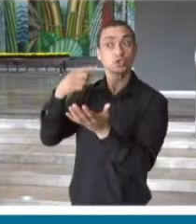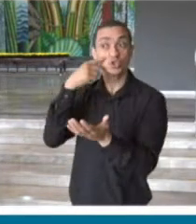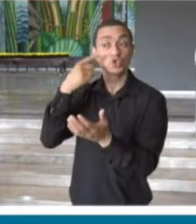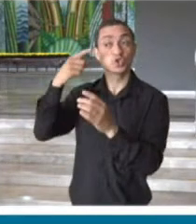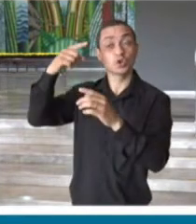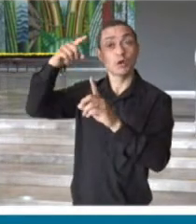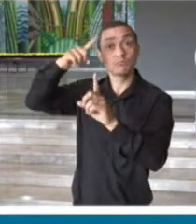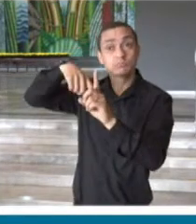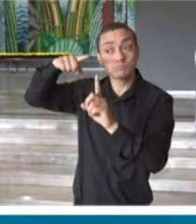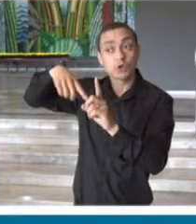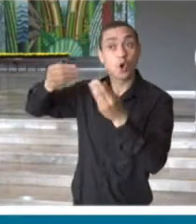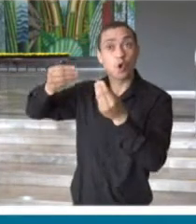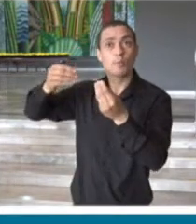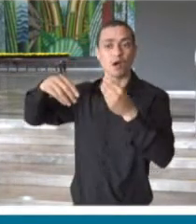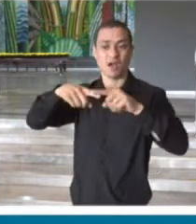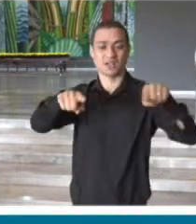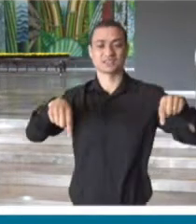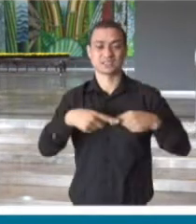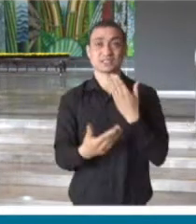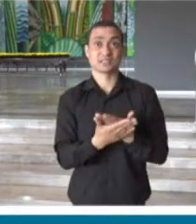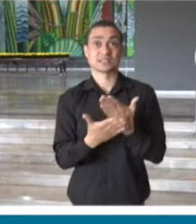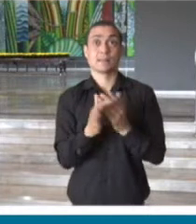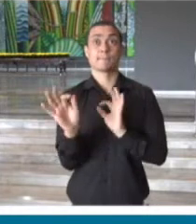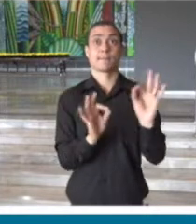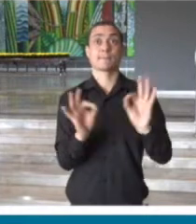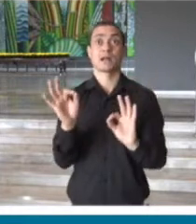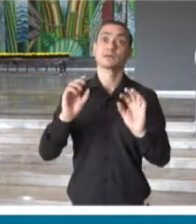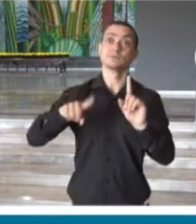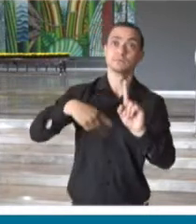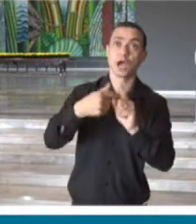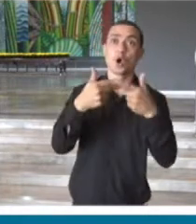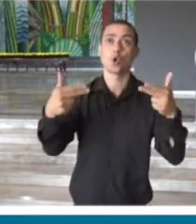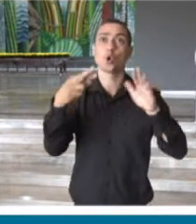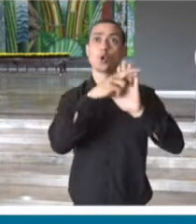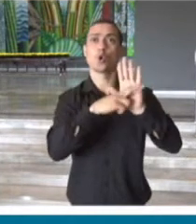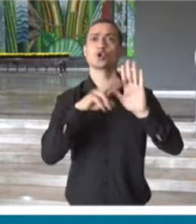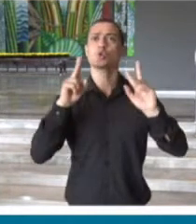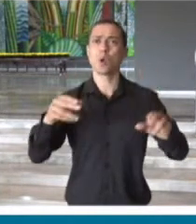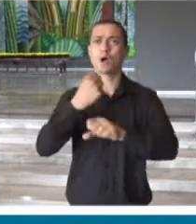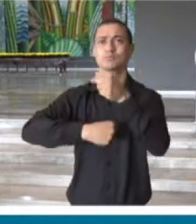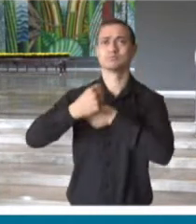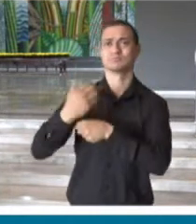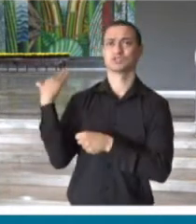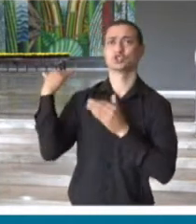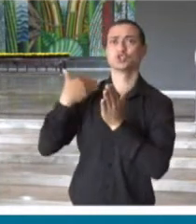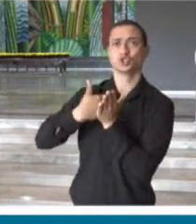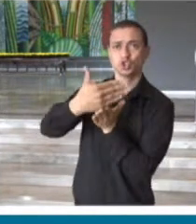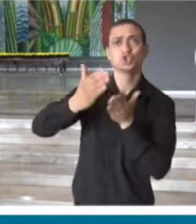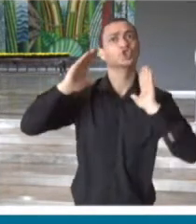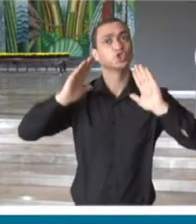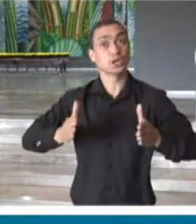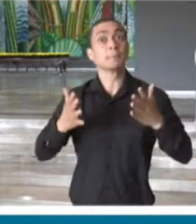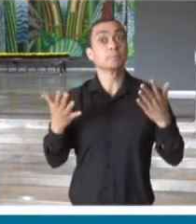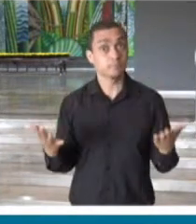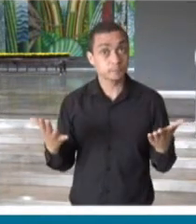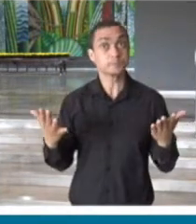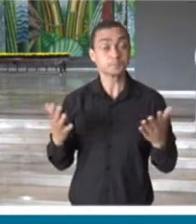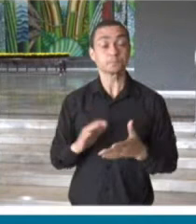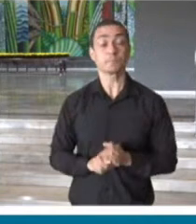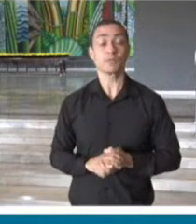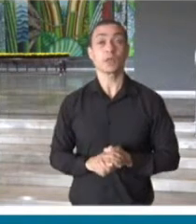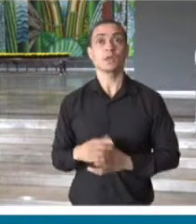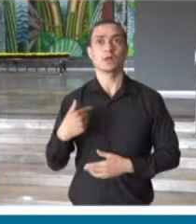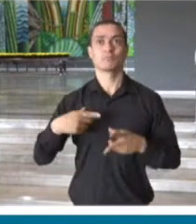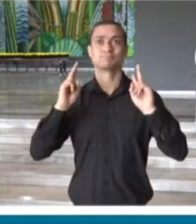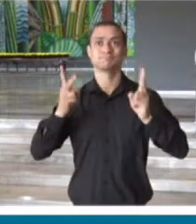e manter a sala de aula sempre preparada, como foi feito desde o ano passado, essa preparação. Então, nós estamos mantendo aí